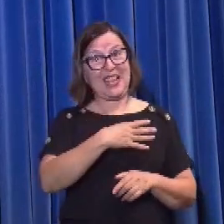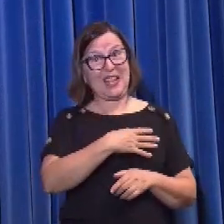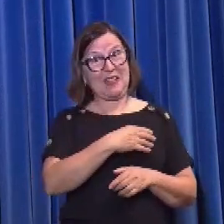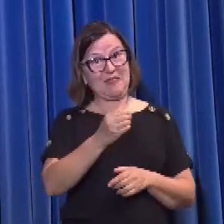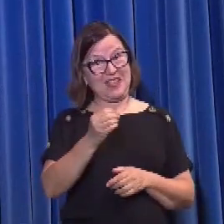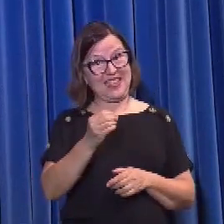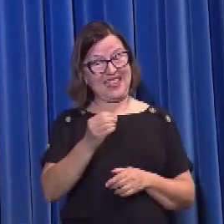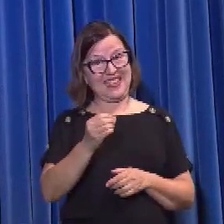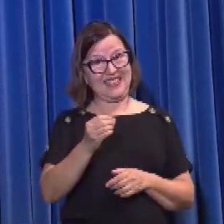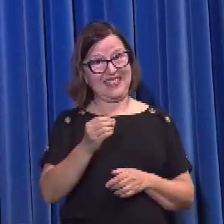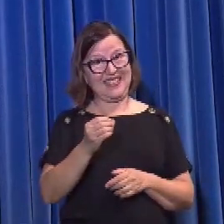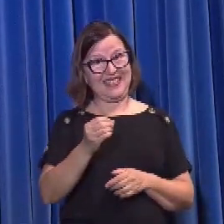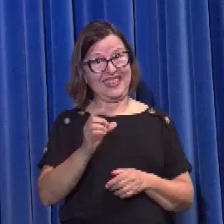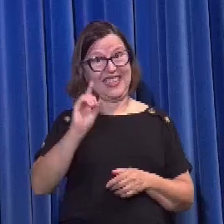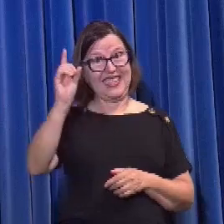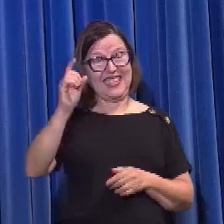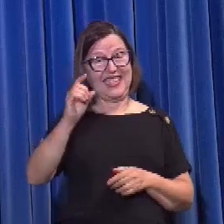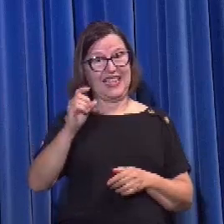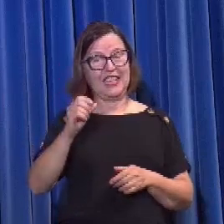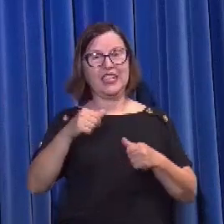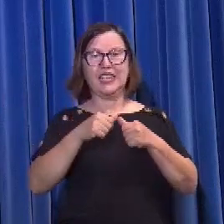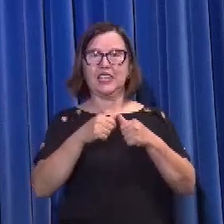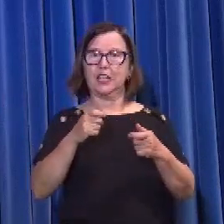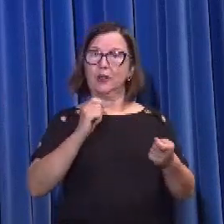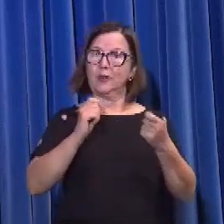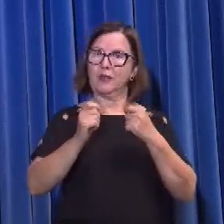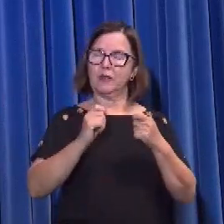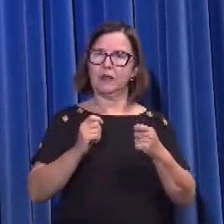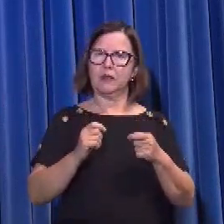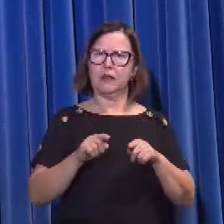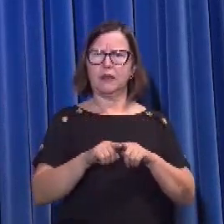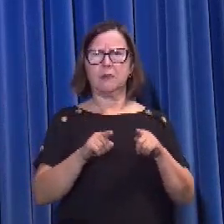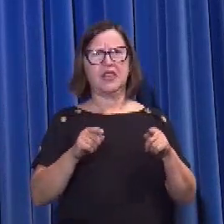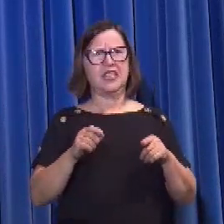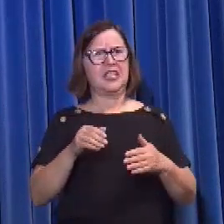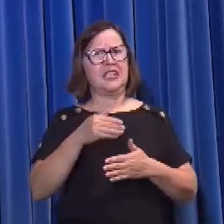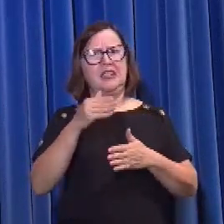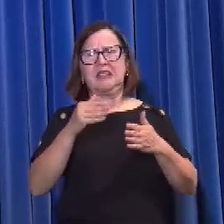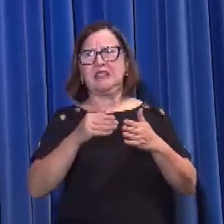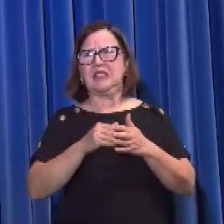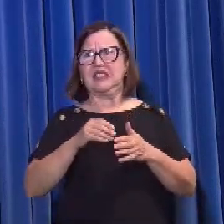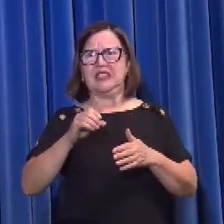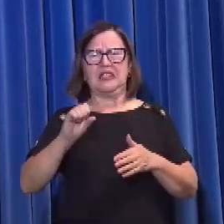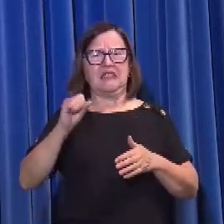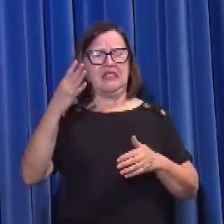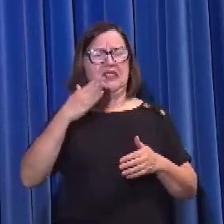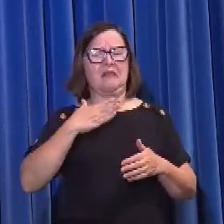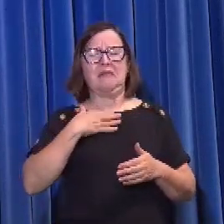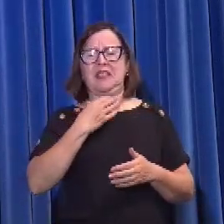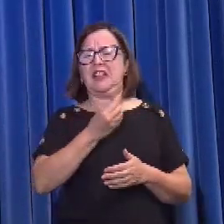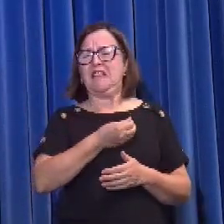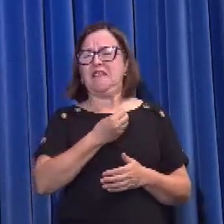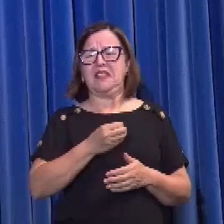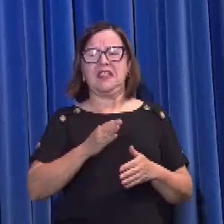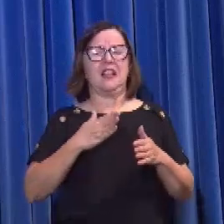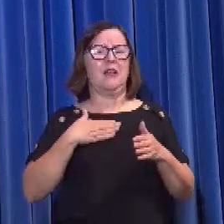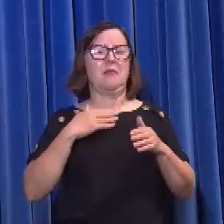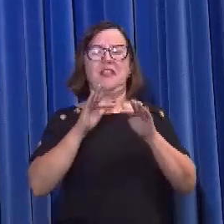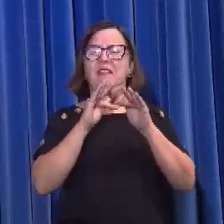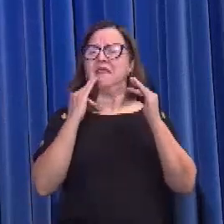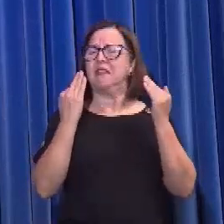Ele está no controle. Mas Fernando, mas e tudo isso que está acontecendo comigo, com a minha vida, com a minha família, com as minhas finanças, com o